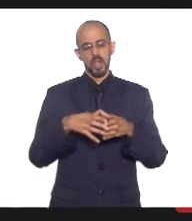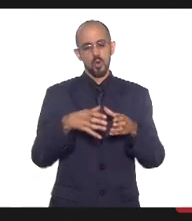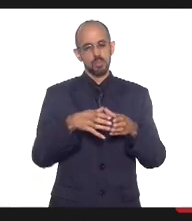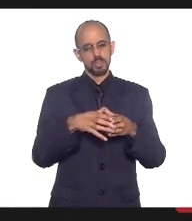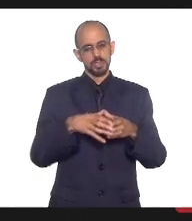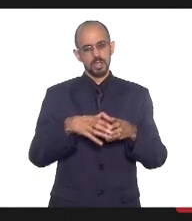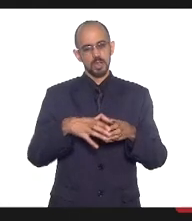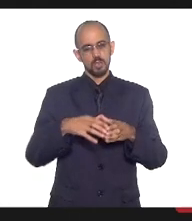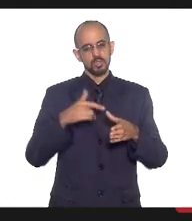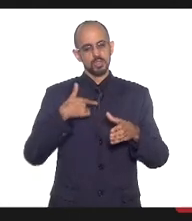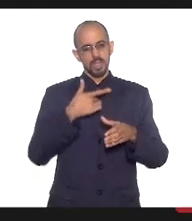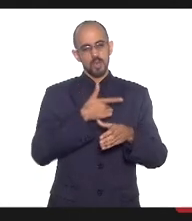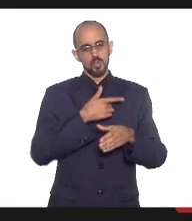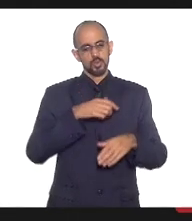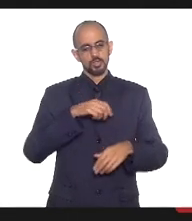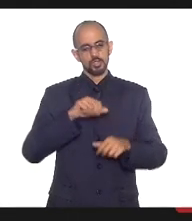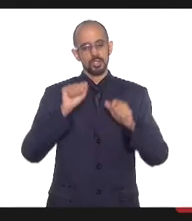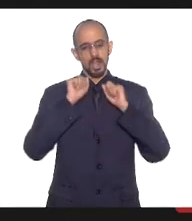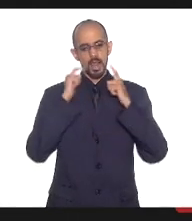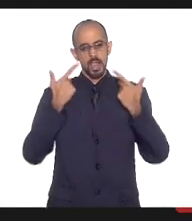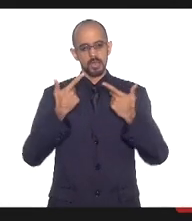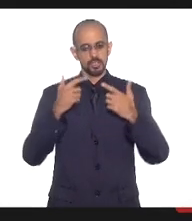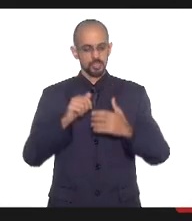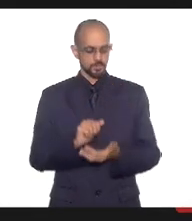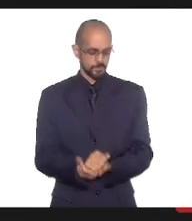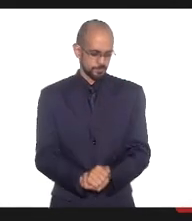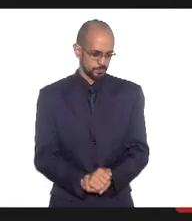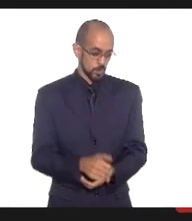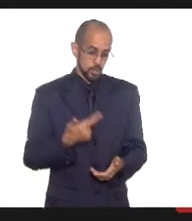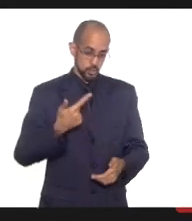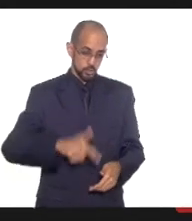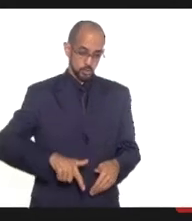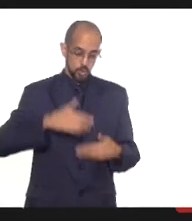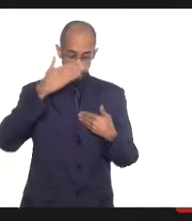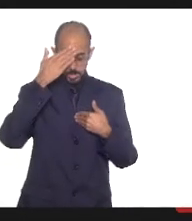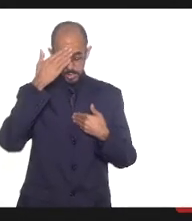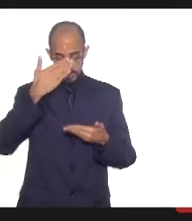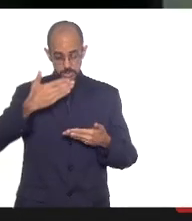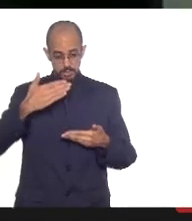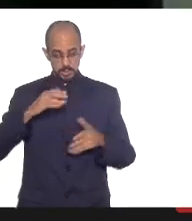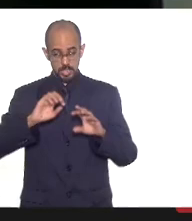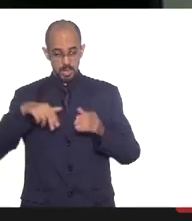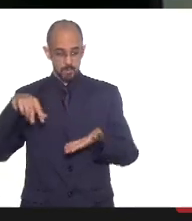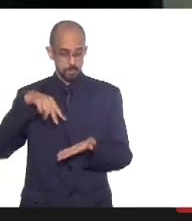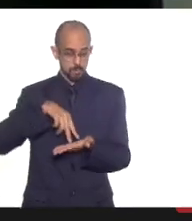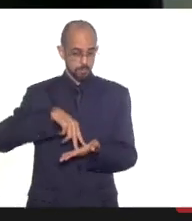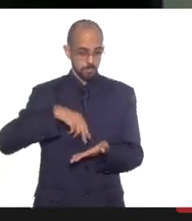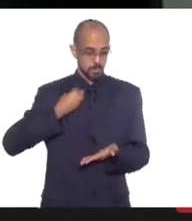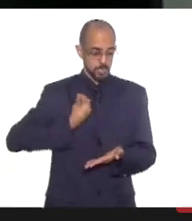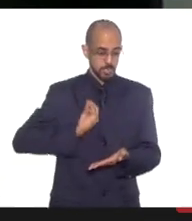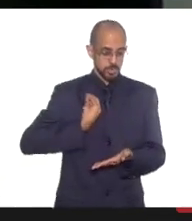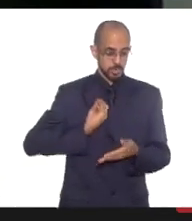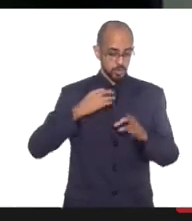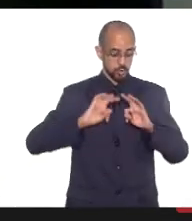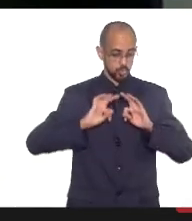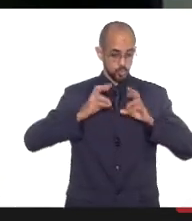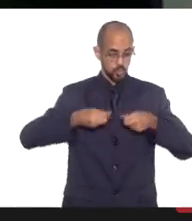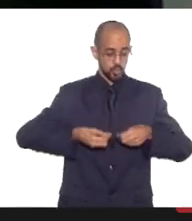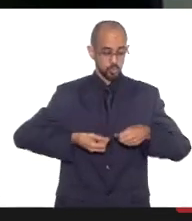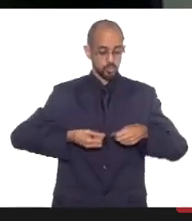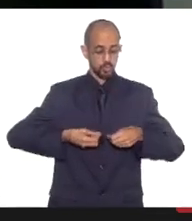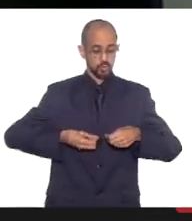saúde da Elite o que que é mais uma vez agradecer a presença de todos dizer que é sempre muito